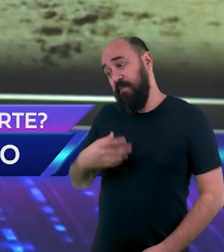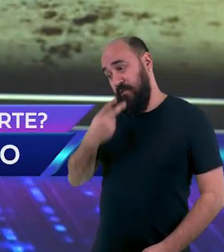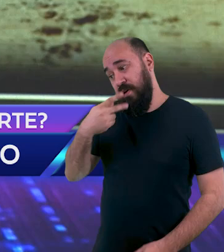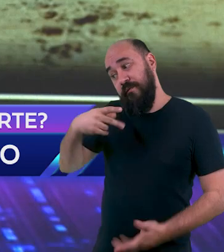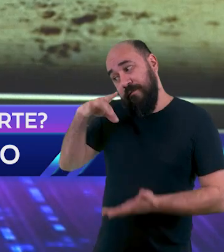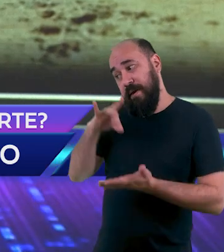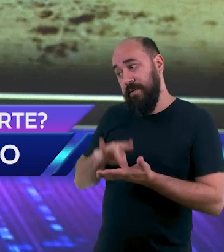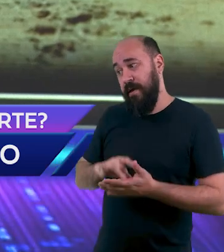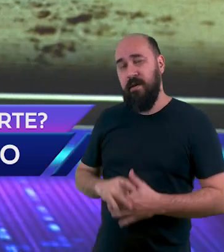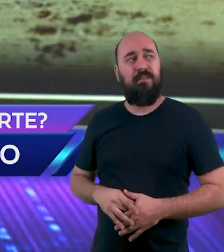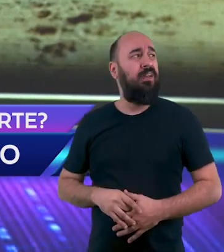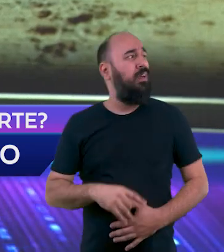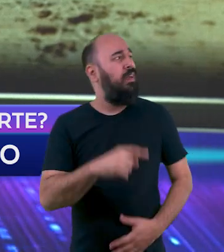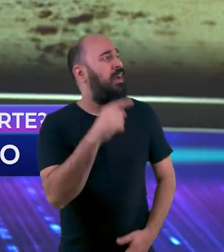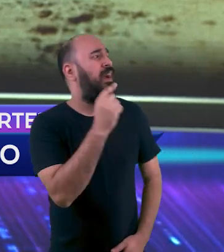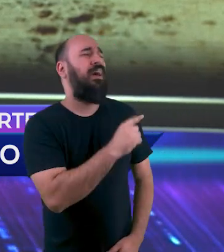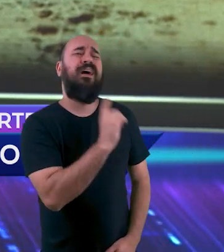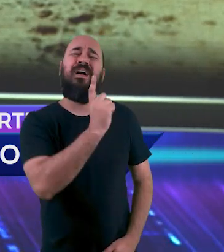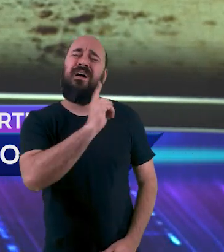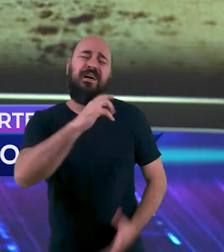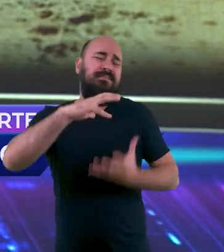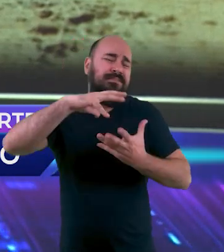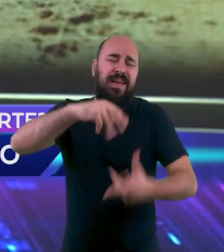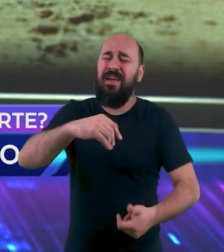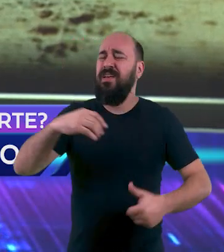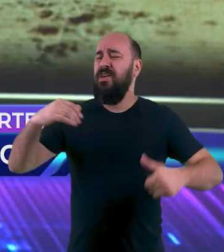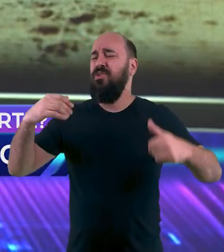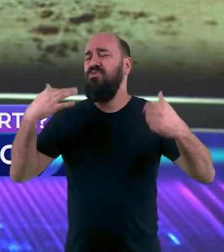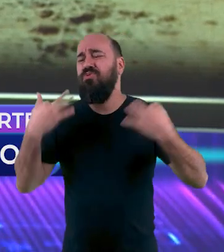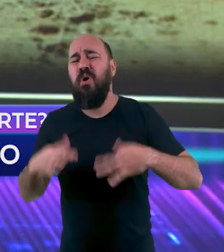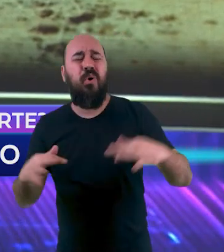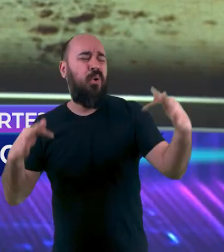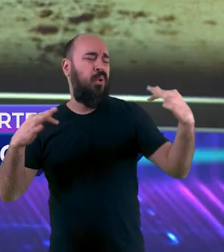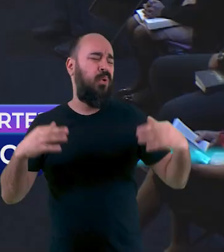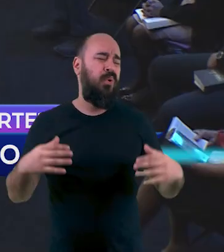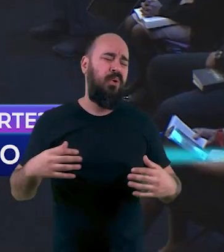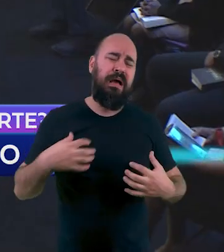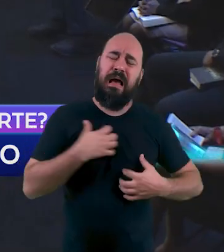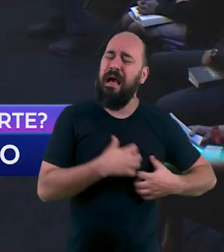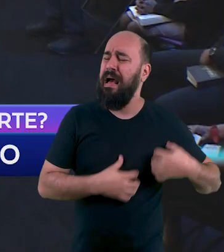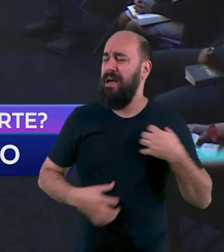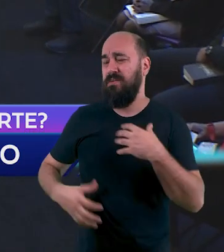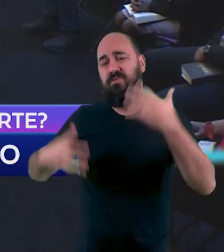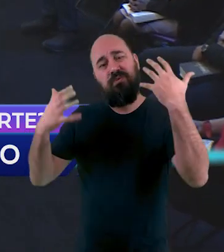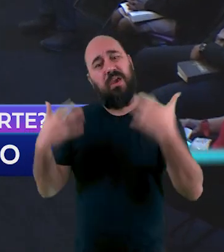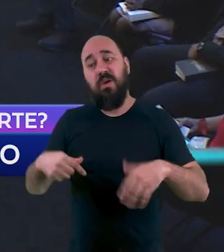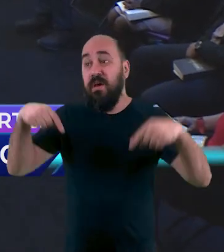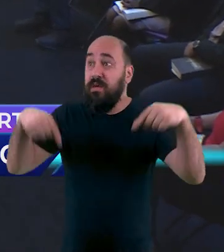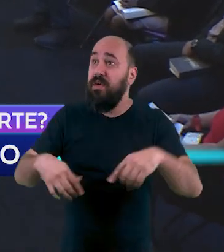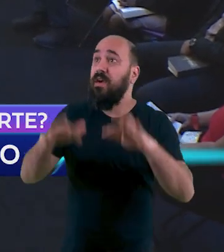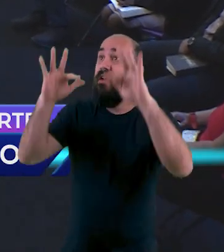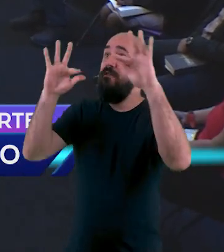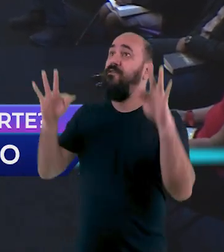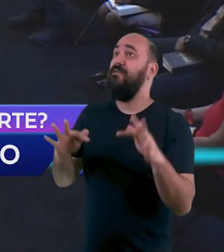Um mundo de dor, de maldade, de aflições? É para lá que eu devo